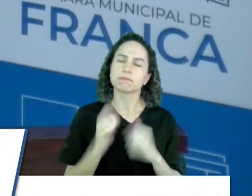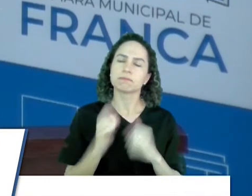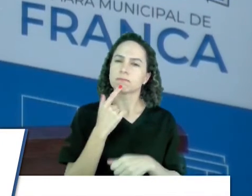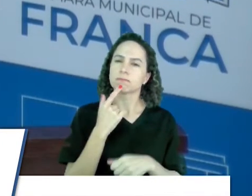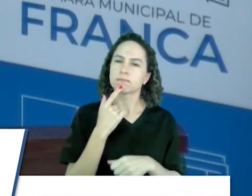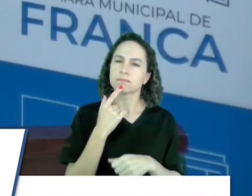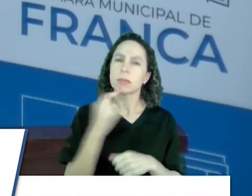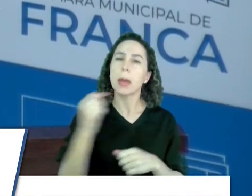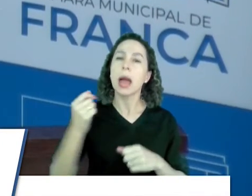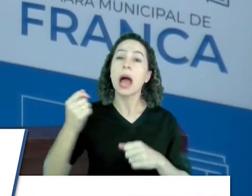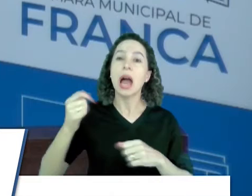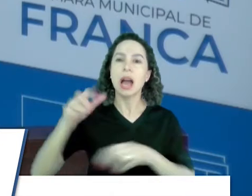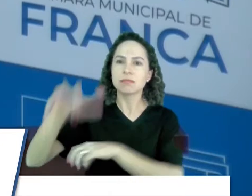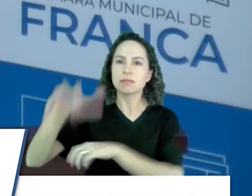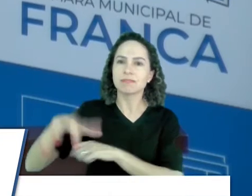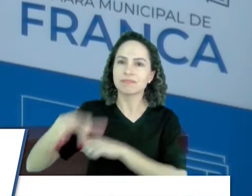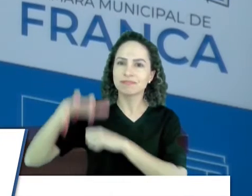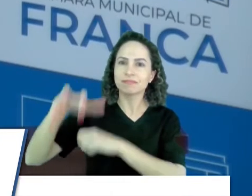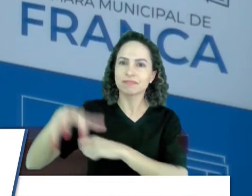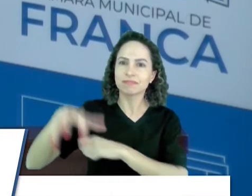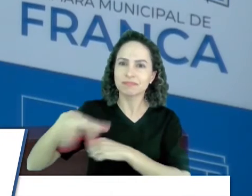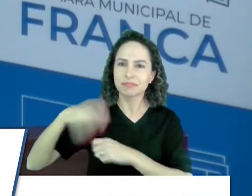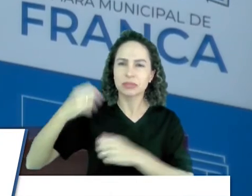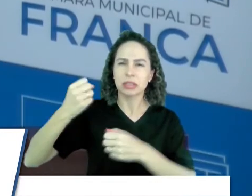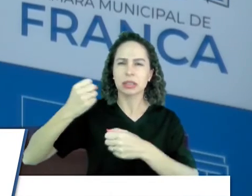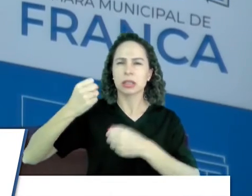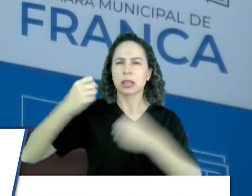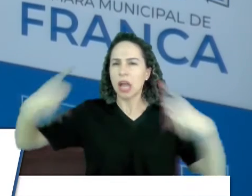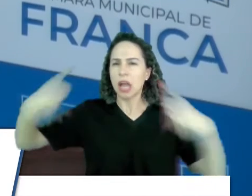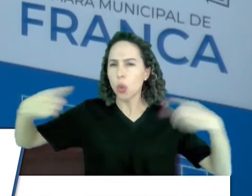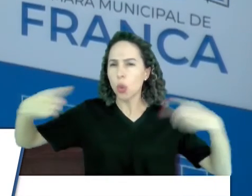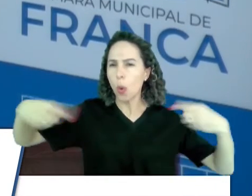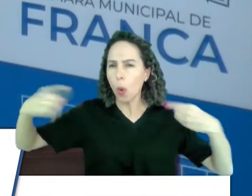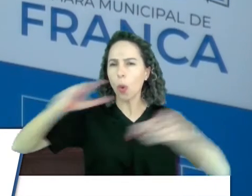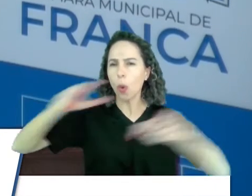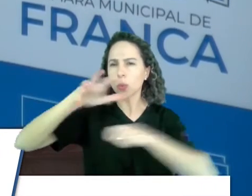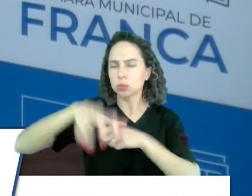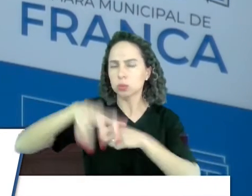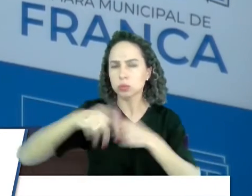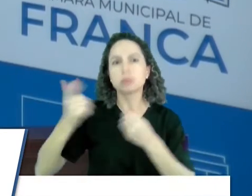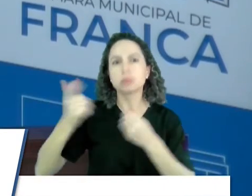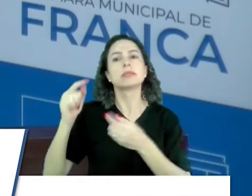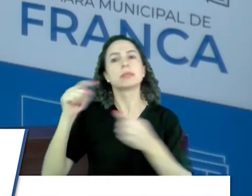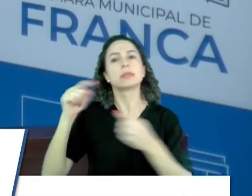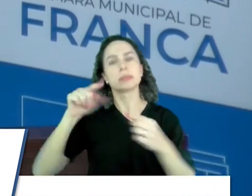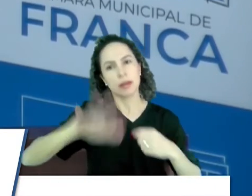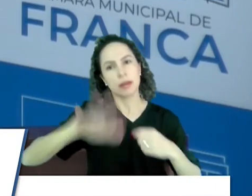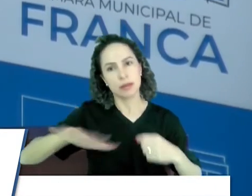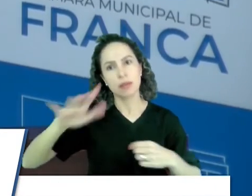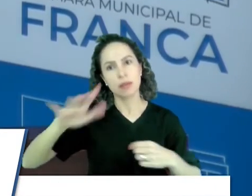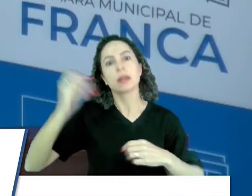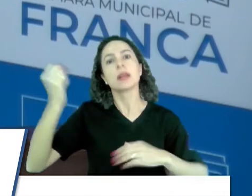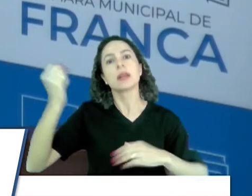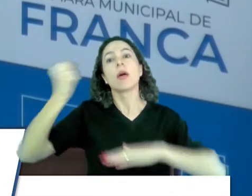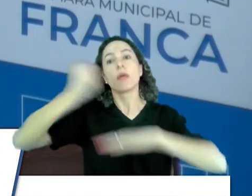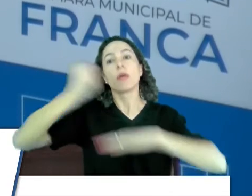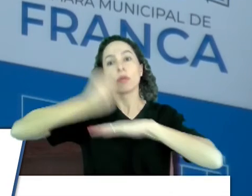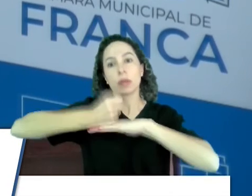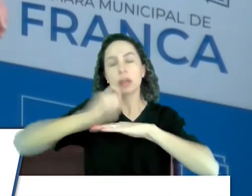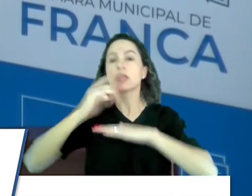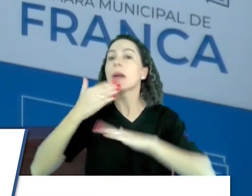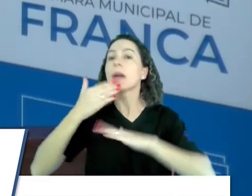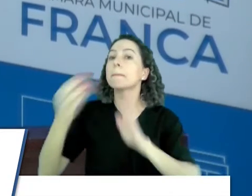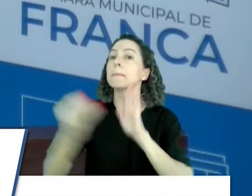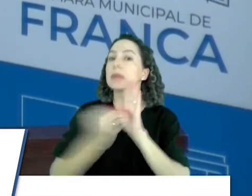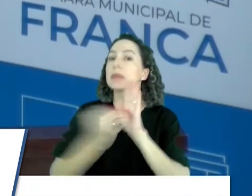maquinários agrícolas aqui para a nossa região. E, felizmente, Franca está destinada. Esse pedido nós fizemos através